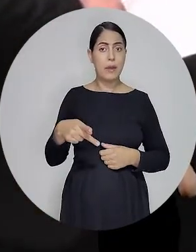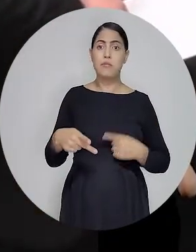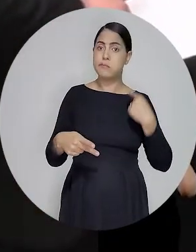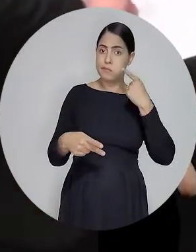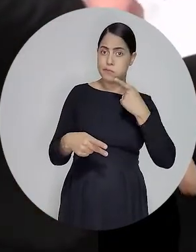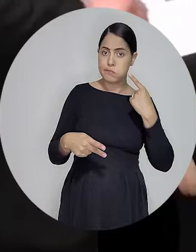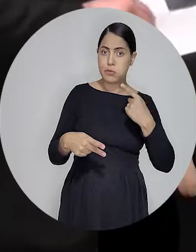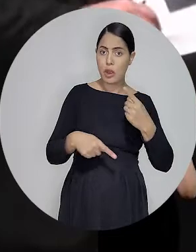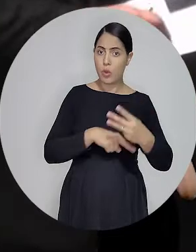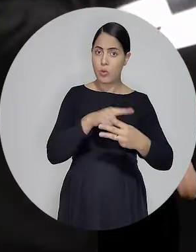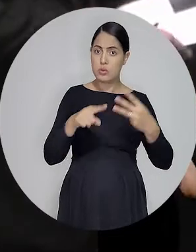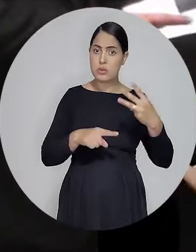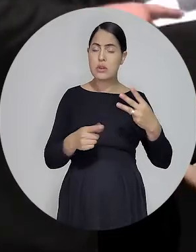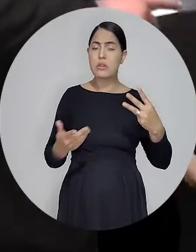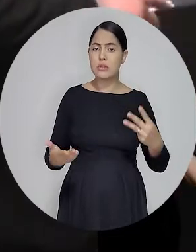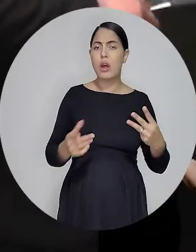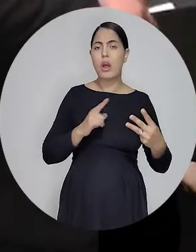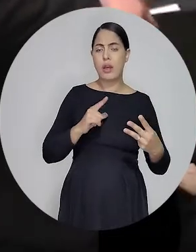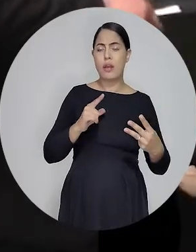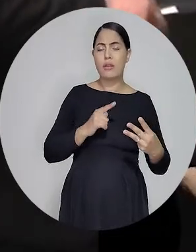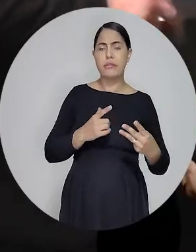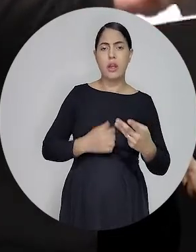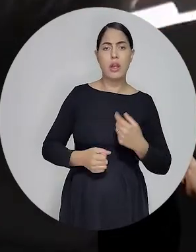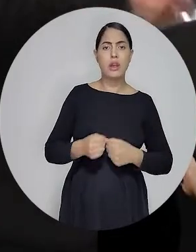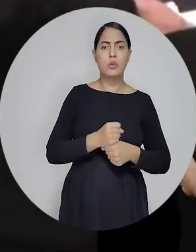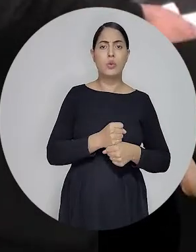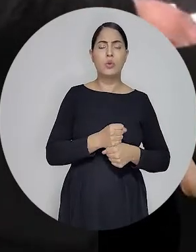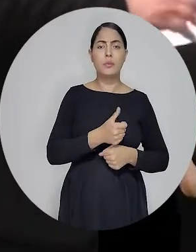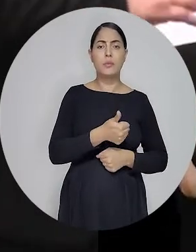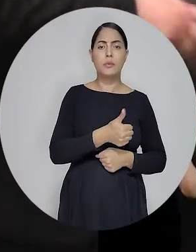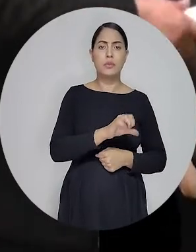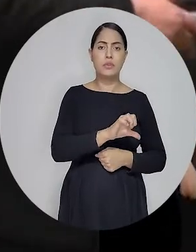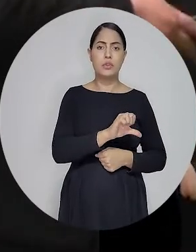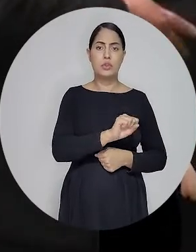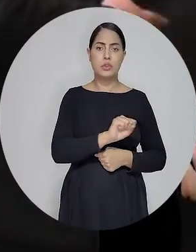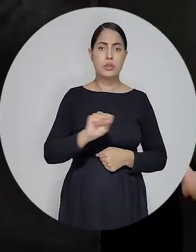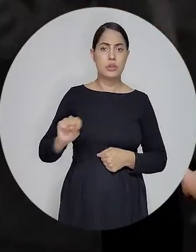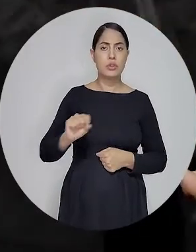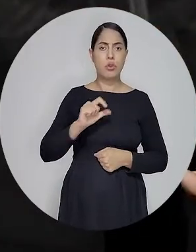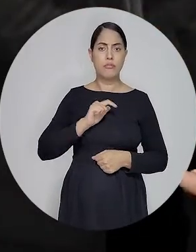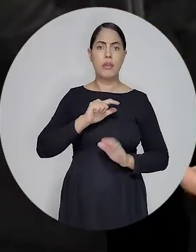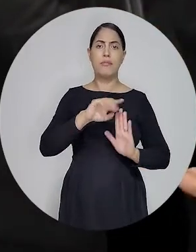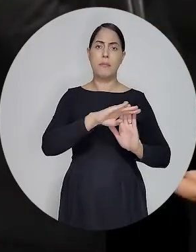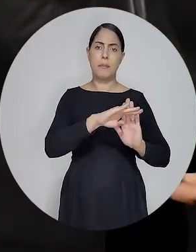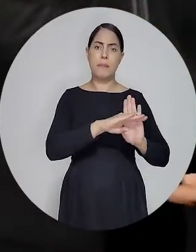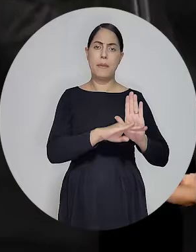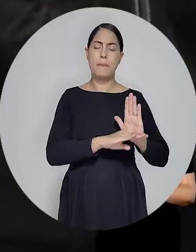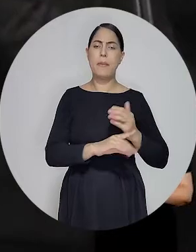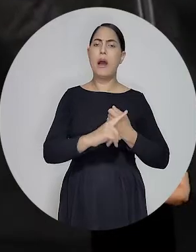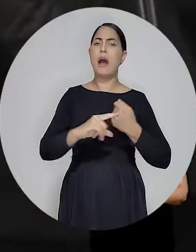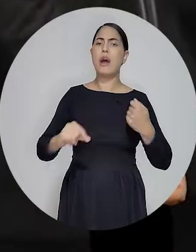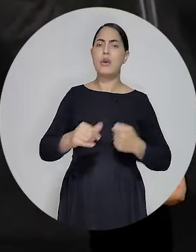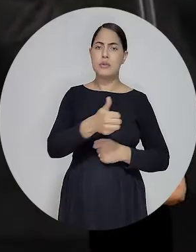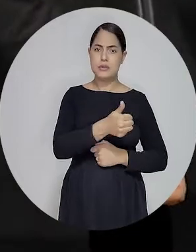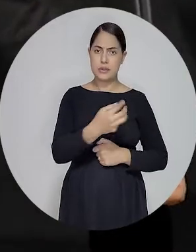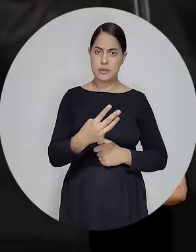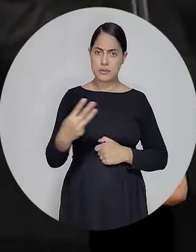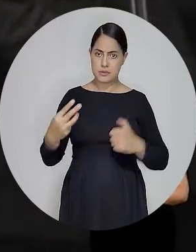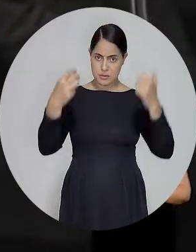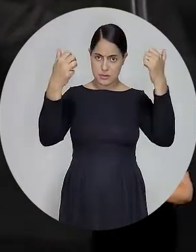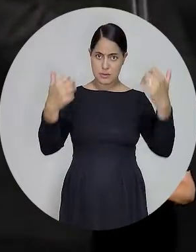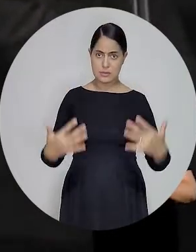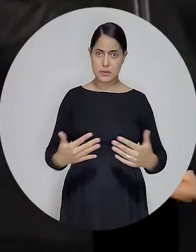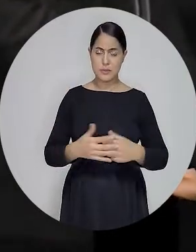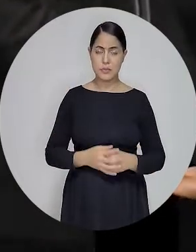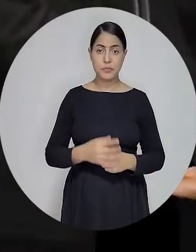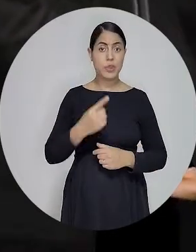que a partir da Constituição Federal de 88 passou a ter status constitucional, sendo que o artigo 133